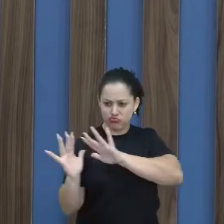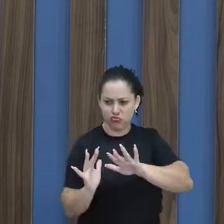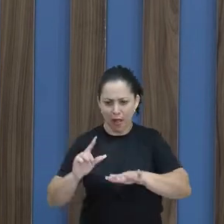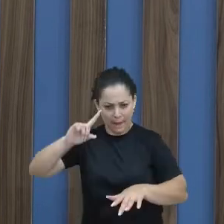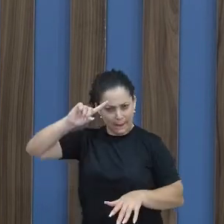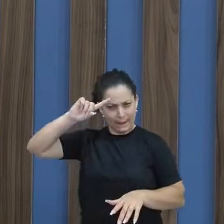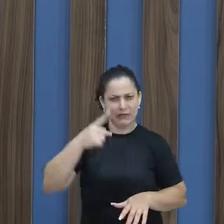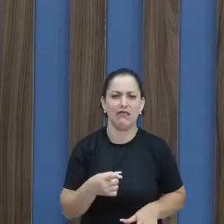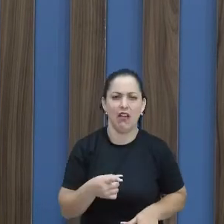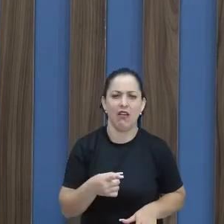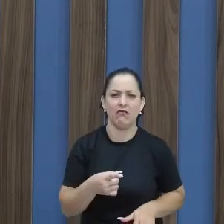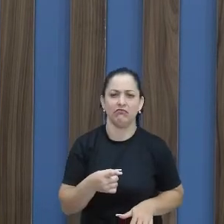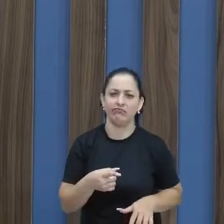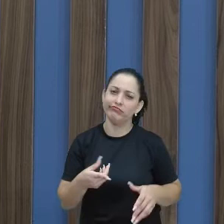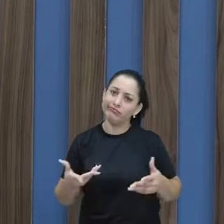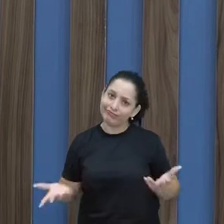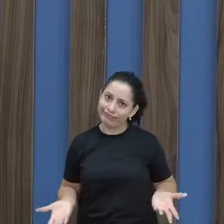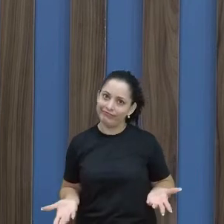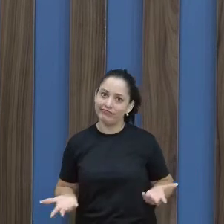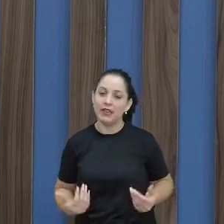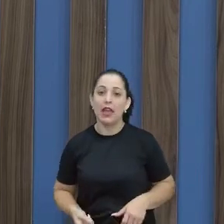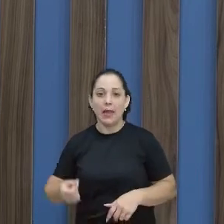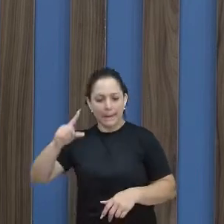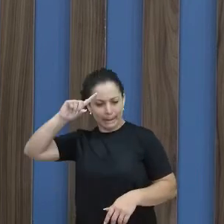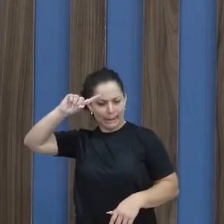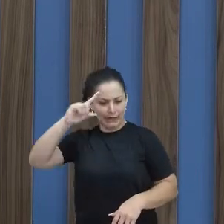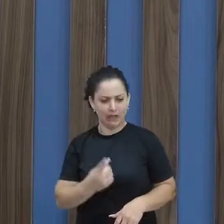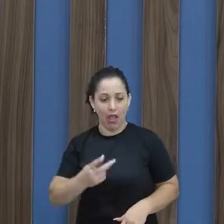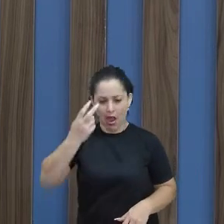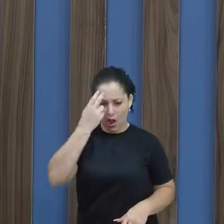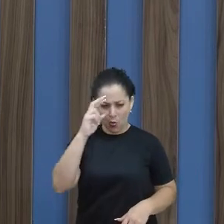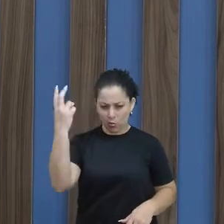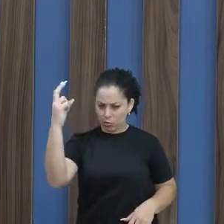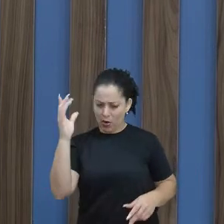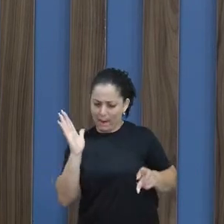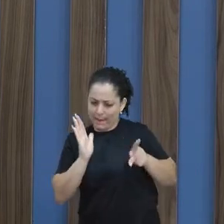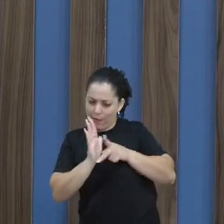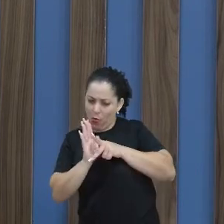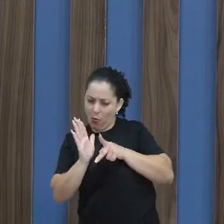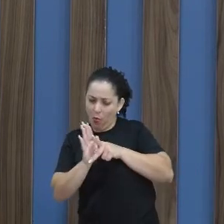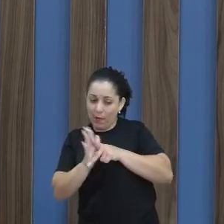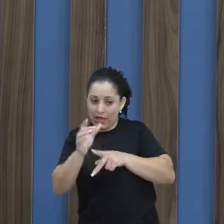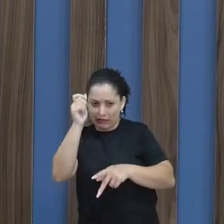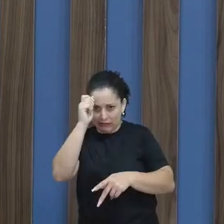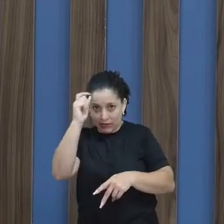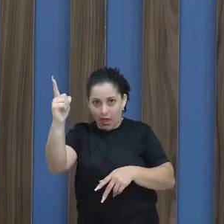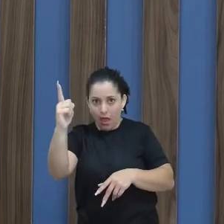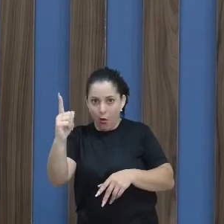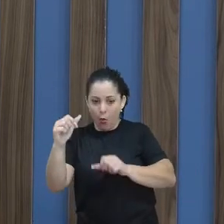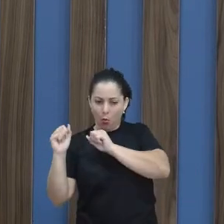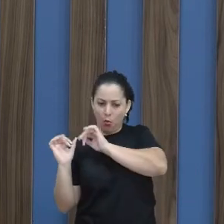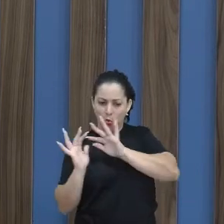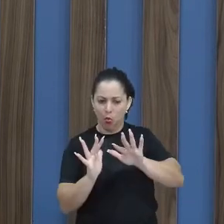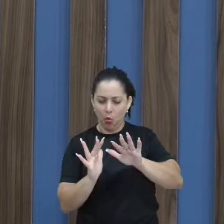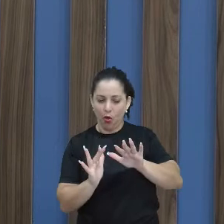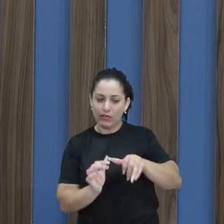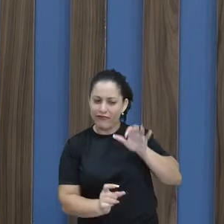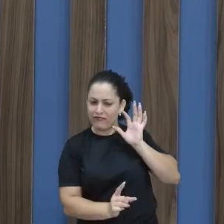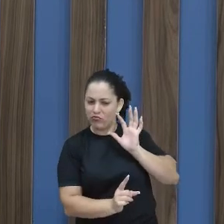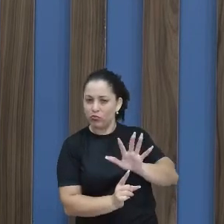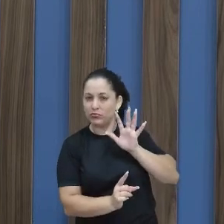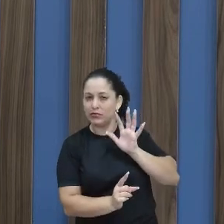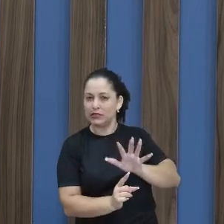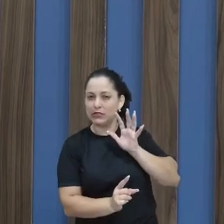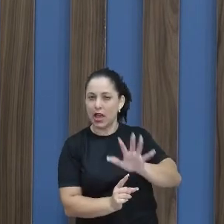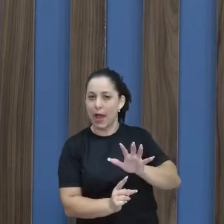Isso, professor, impor que sua raça, sua cultura, né? Seus ideais ali sejam superior,